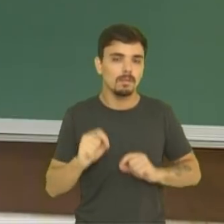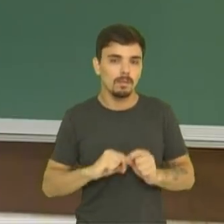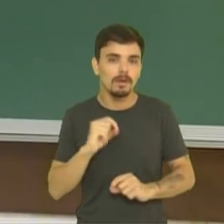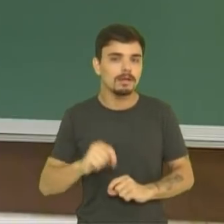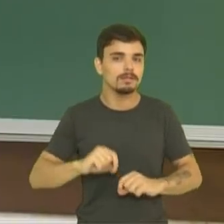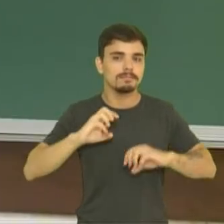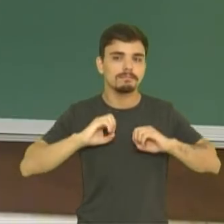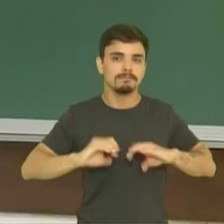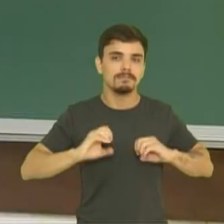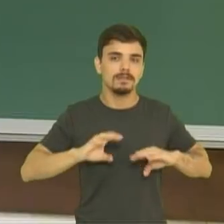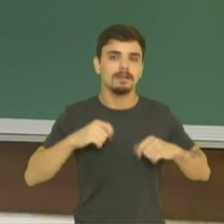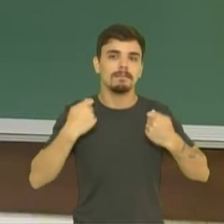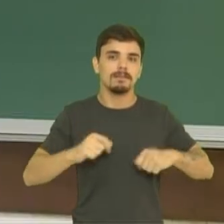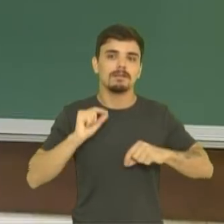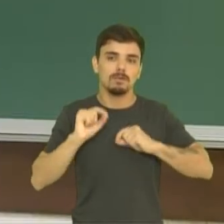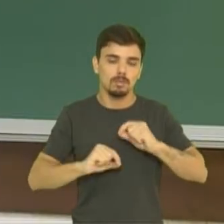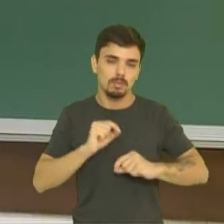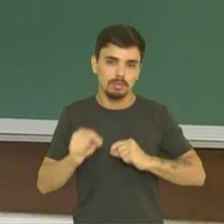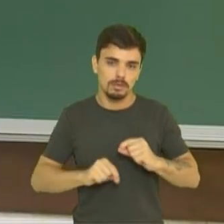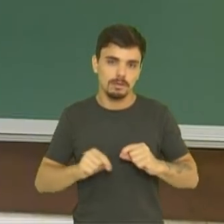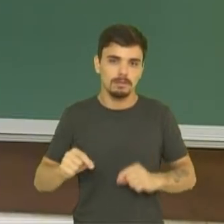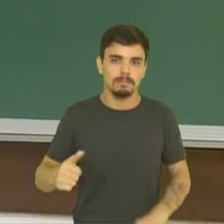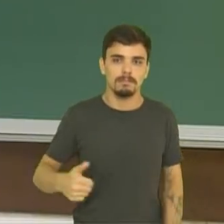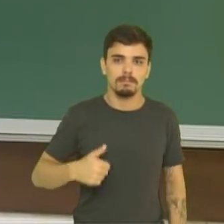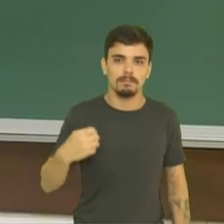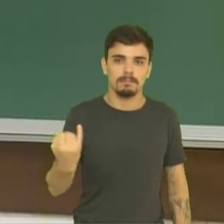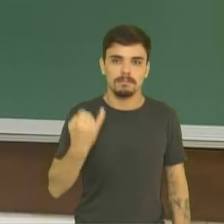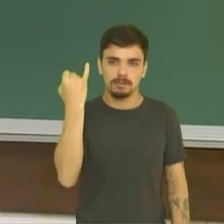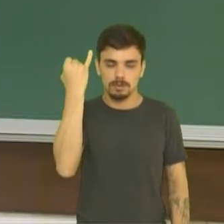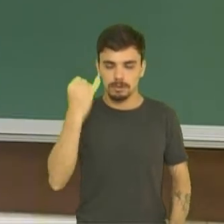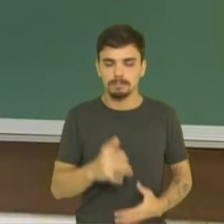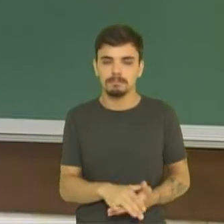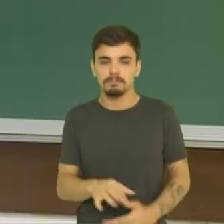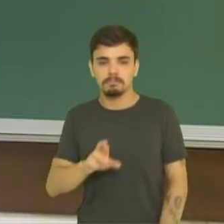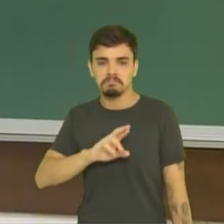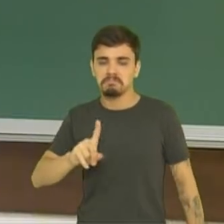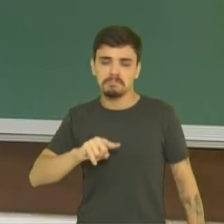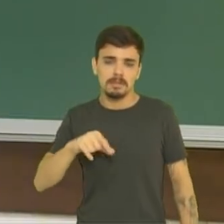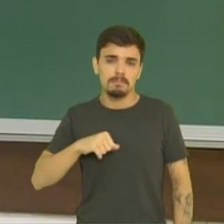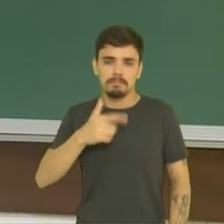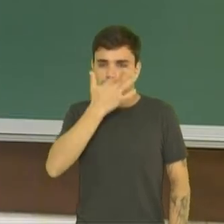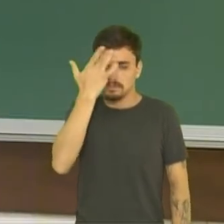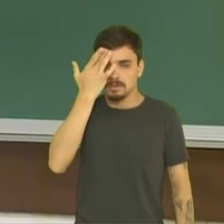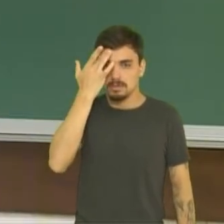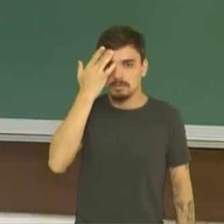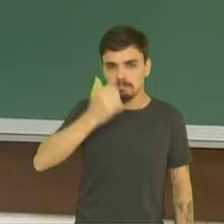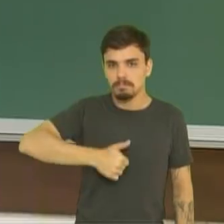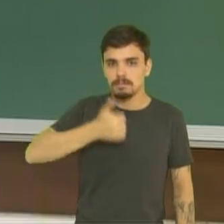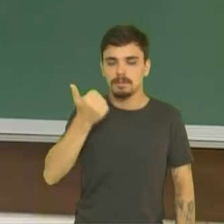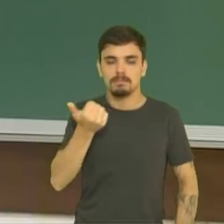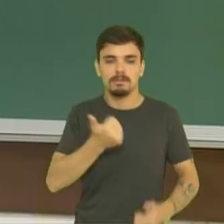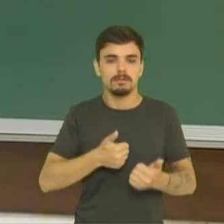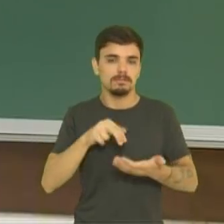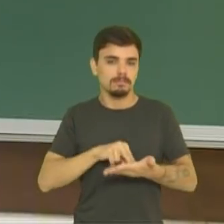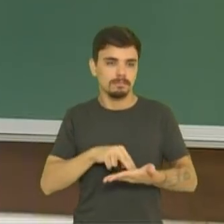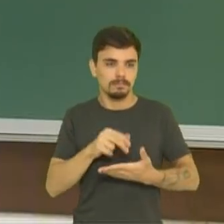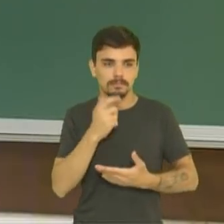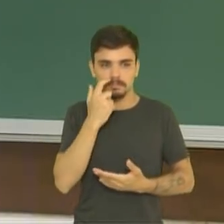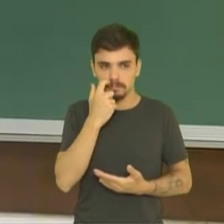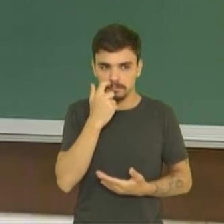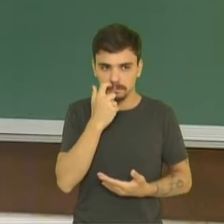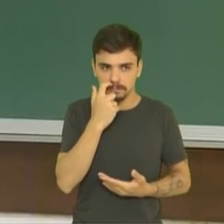a educação precisa ser prioridade. Tá? Não precisa ter primeira pessoa para você se posicionar.